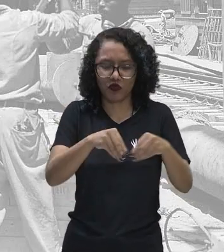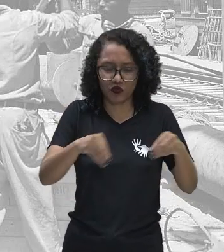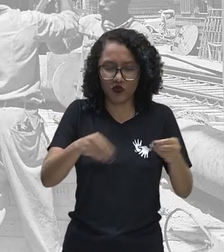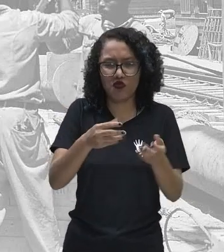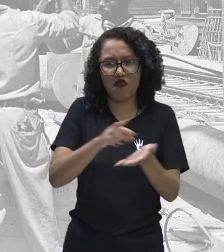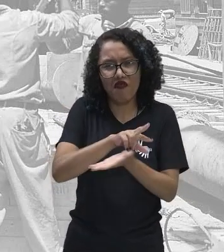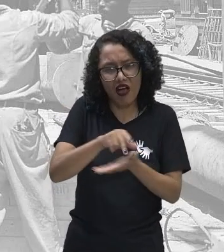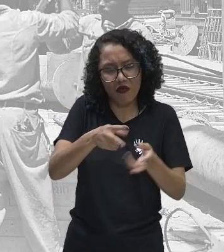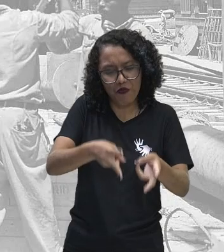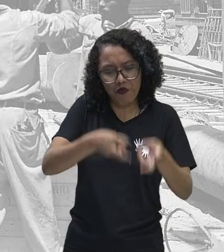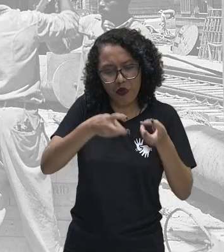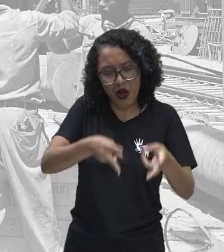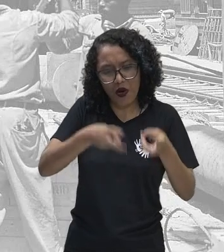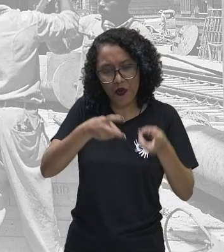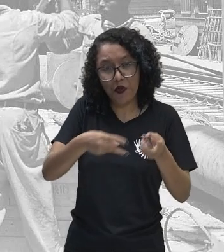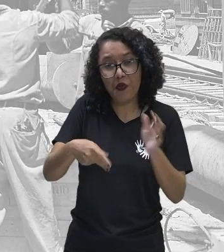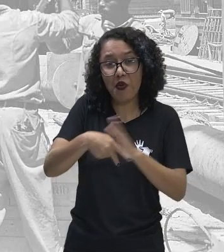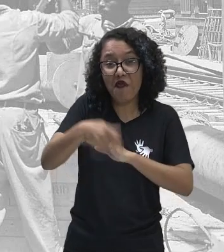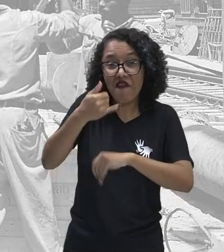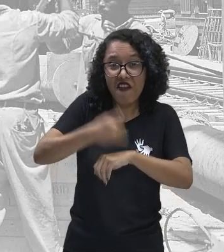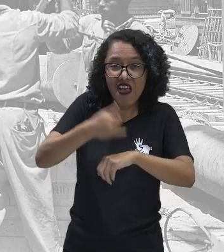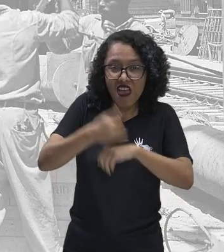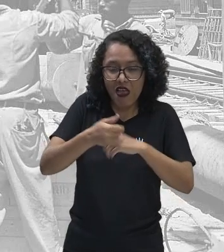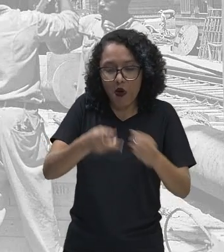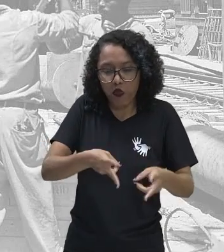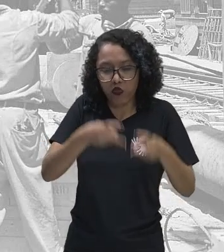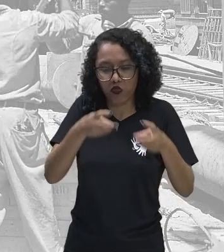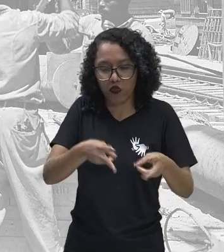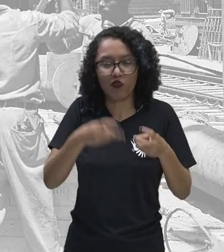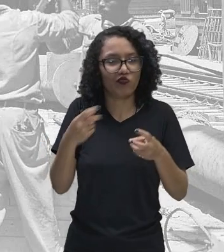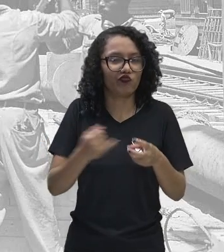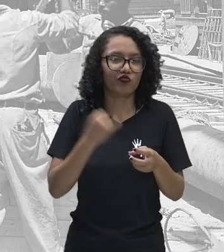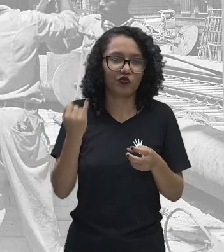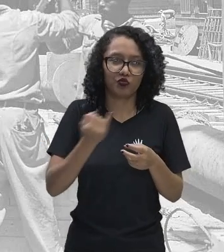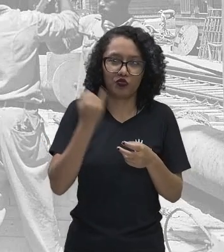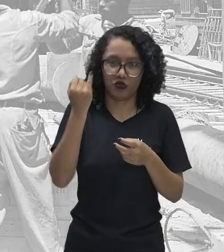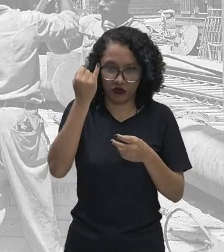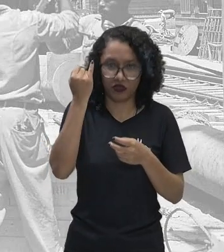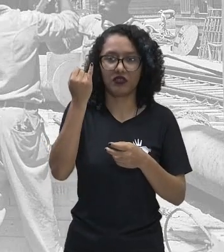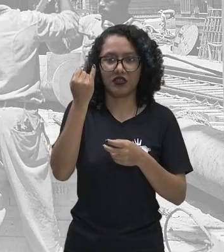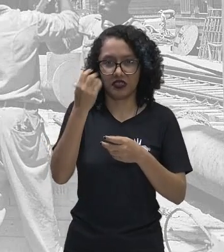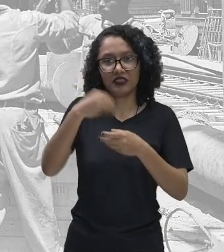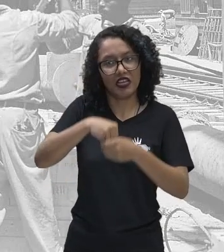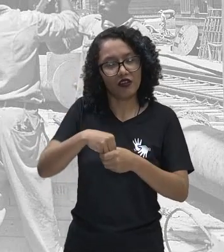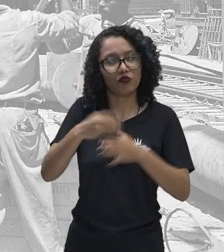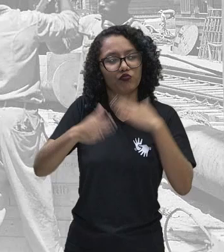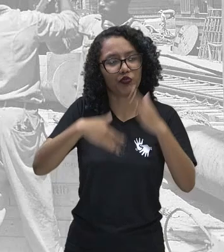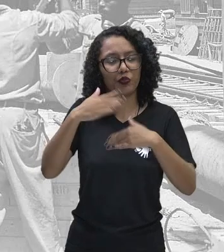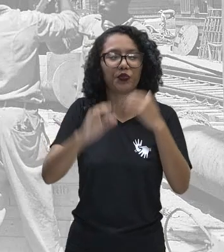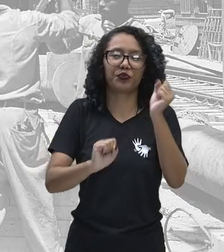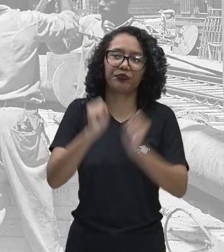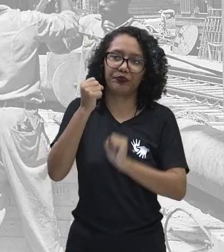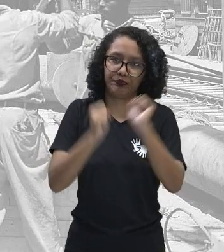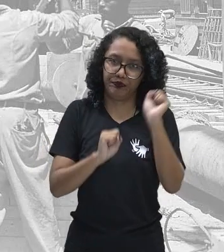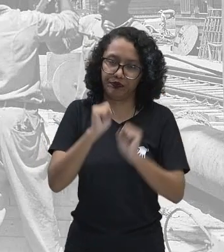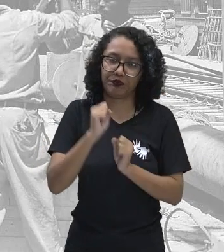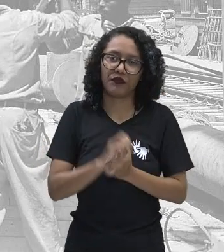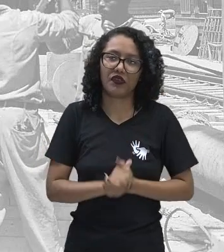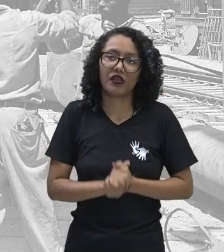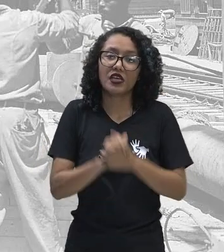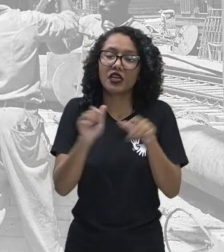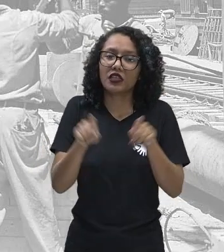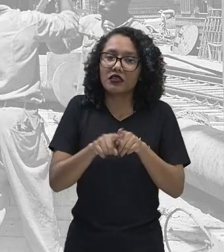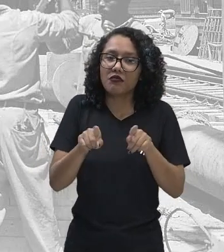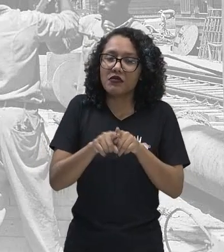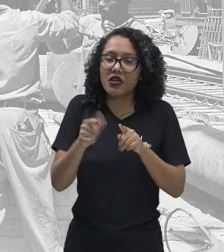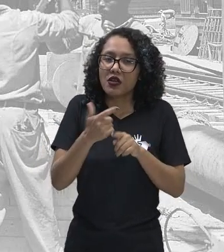o minério de ferro, que é justamente importante para esse processo industrial. Outra característica desse